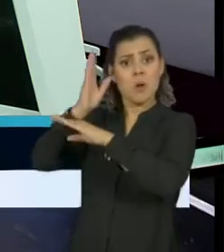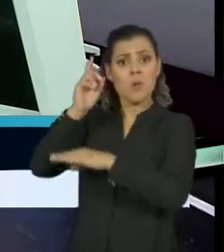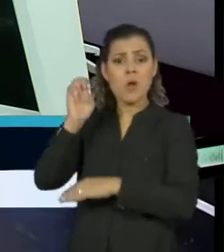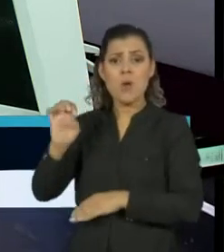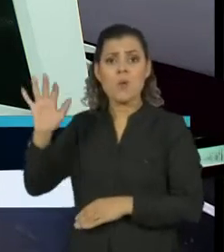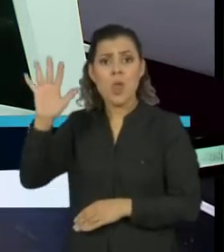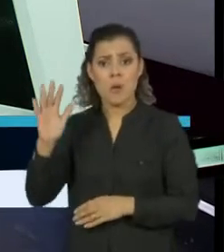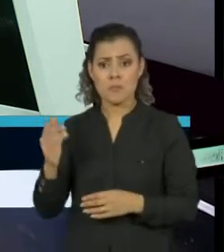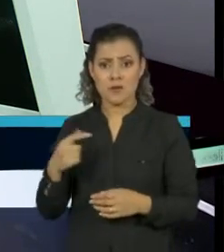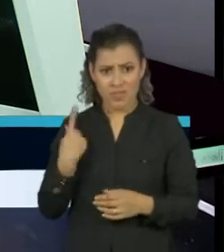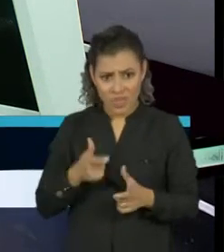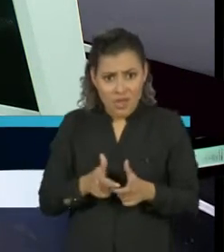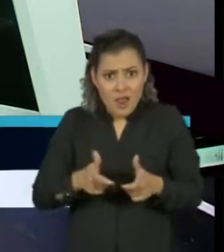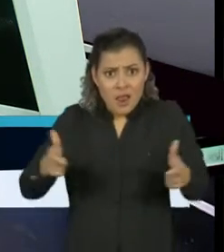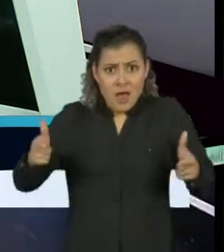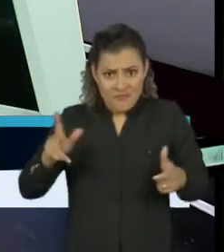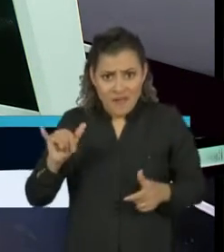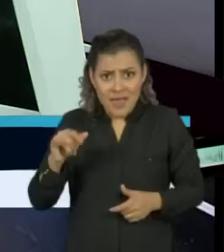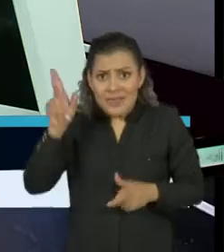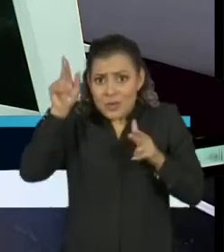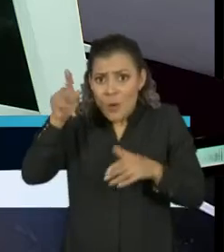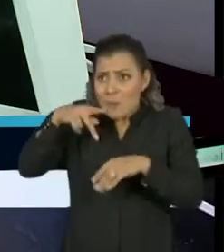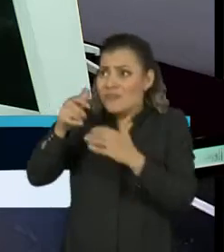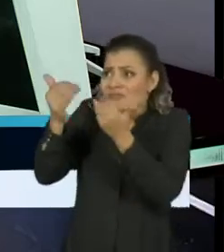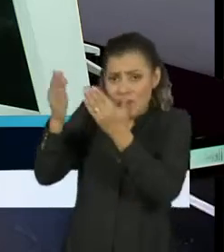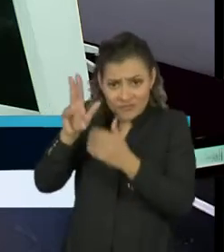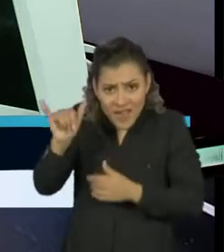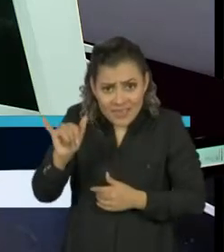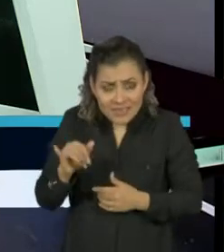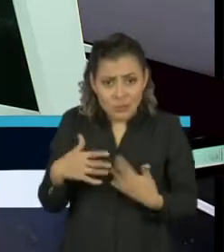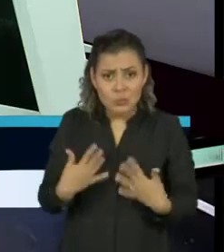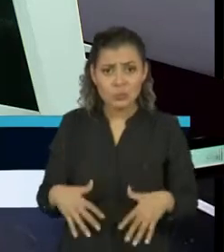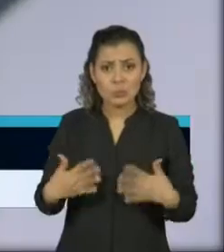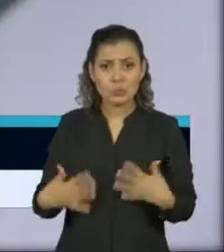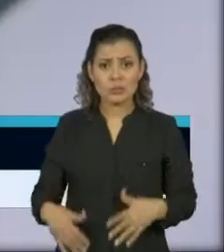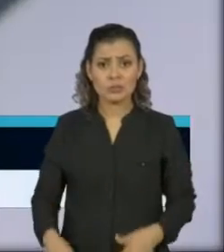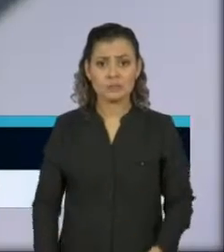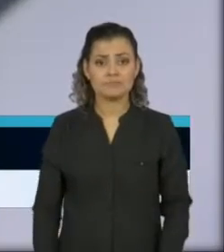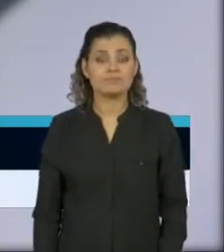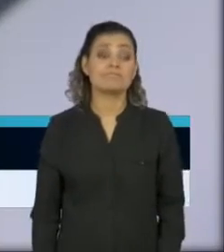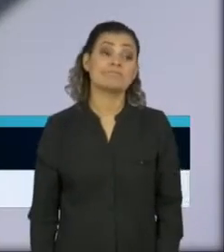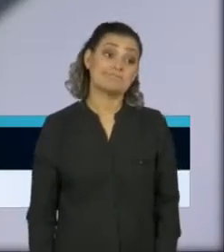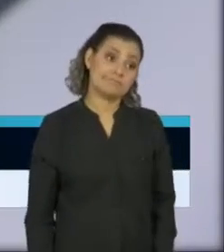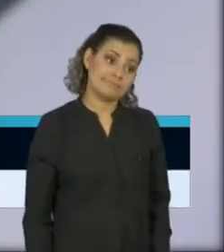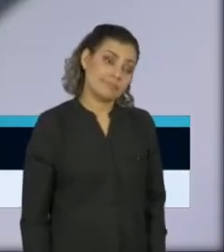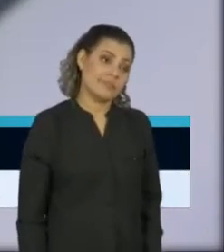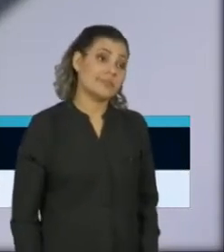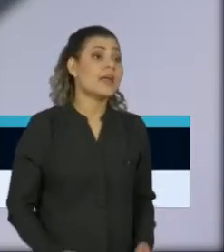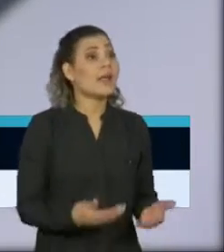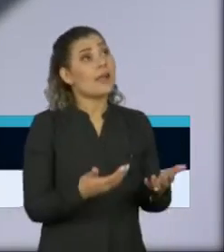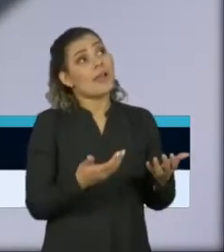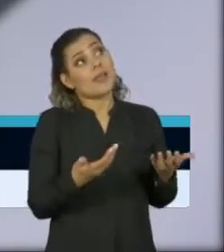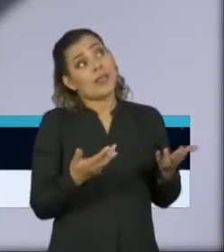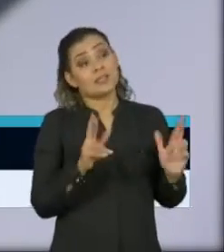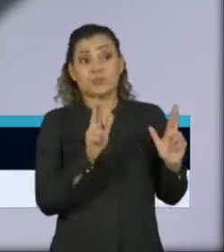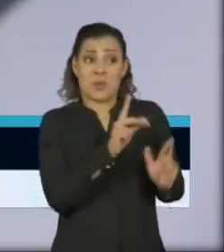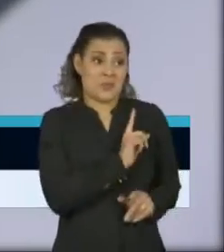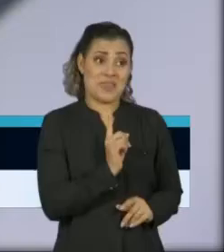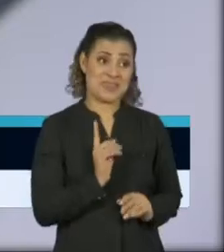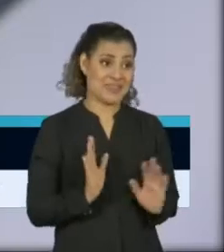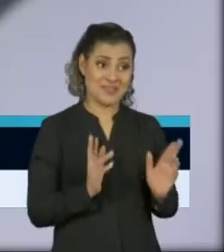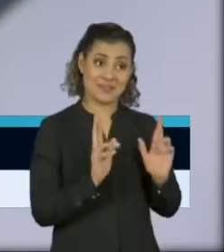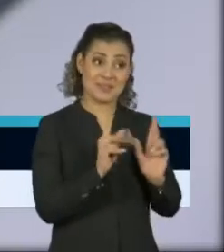de bater essa mata dos números nós vemos na europa e nos estados unidos e o campo acreditar que não